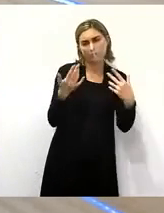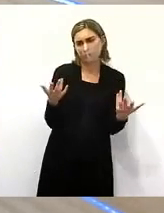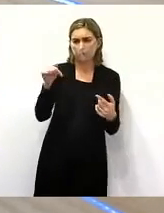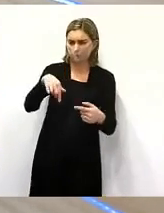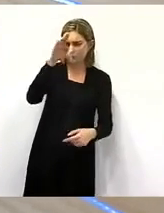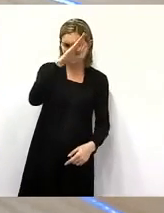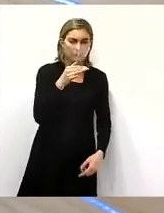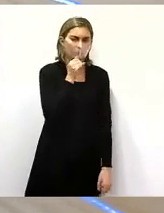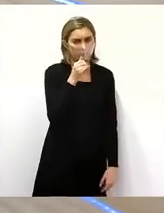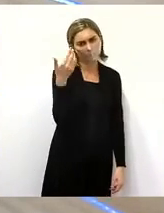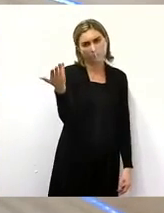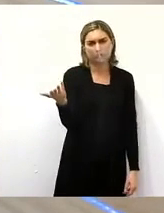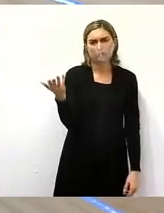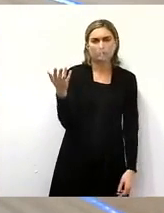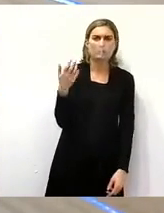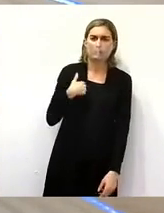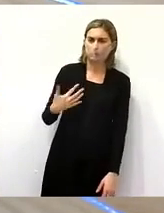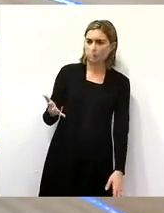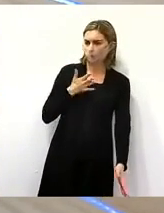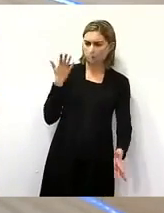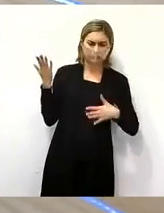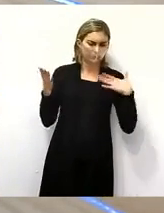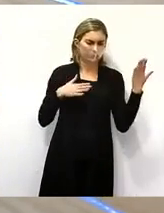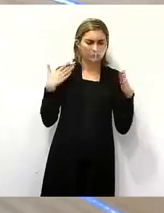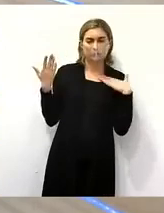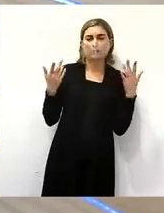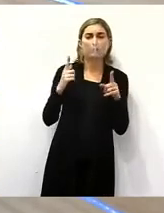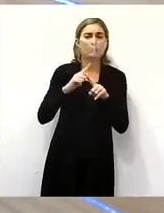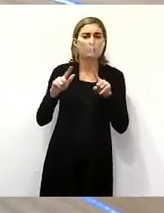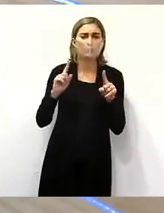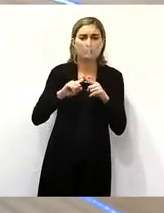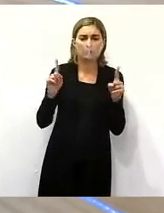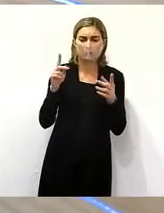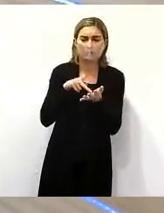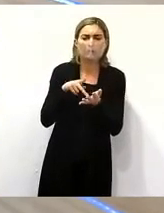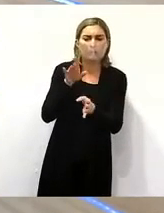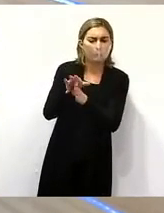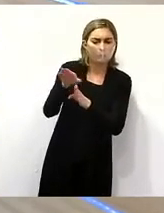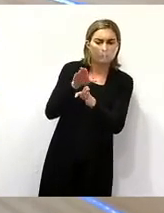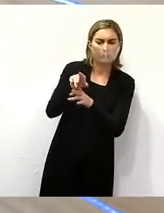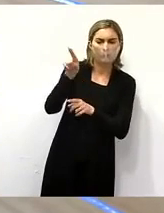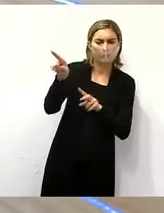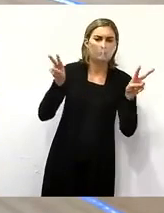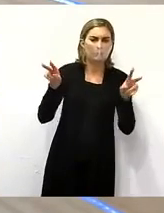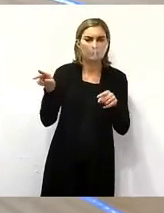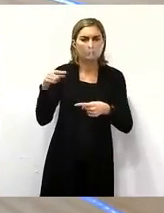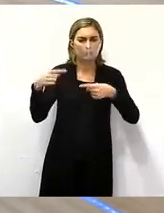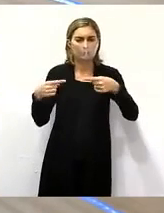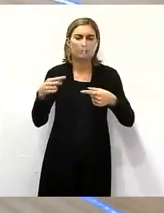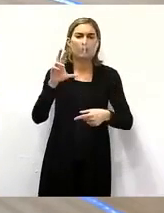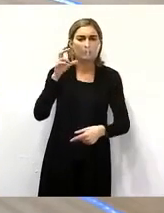aqui no Brasil, por exemplo. E nos chocamos. Mas, na realidade, o que é que está orientando aquele político na sua escolha? É